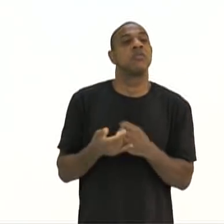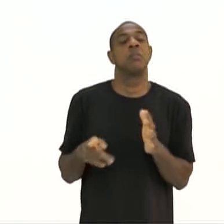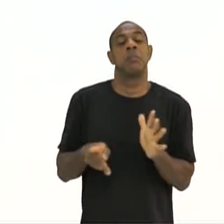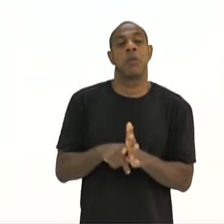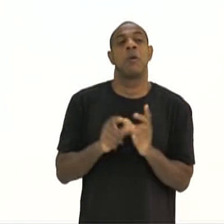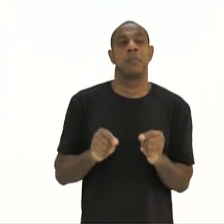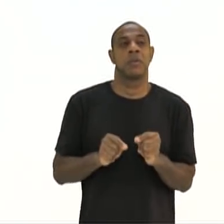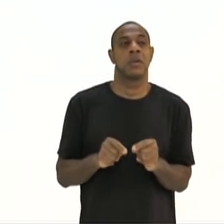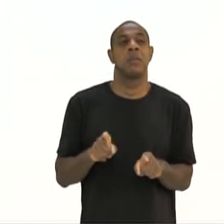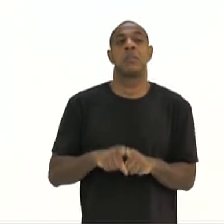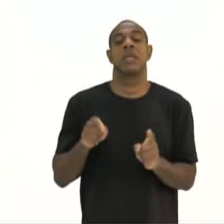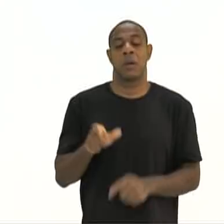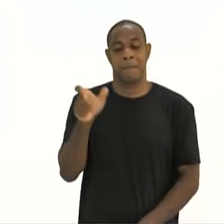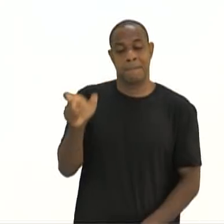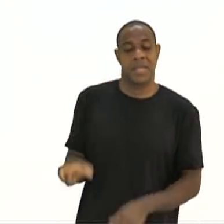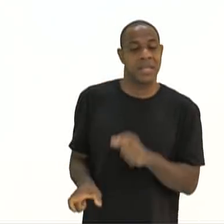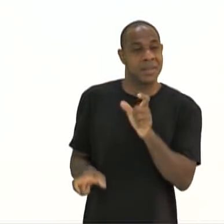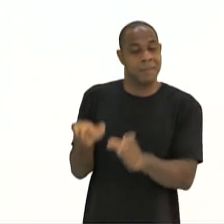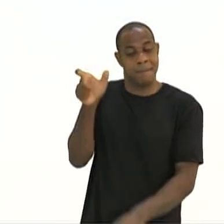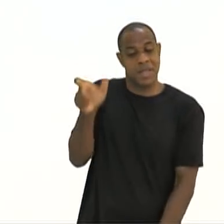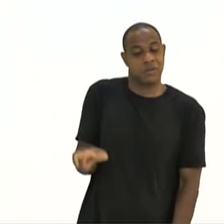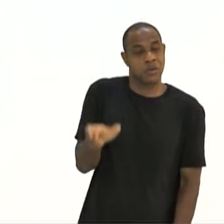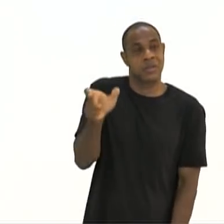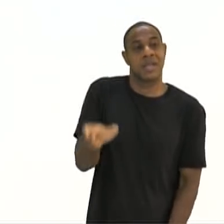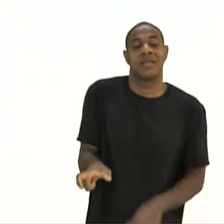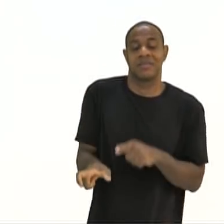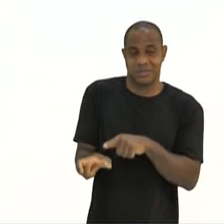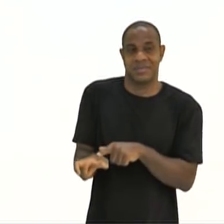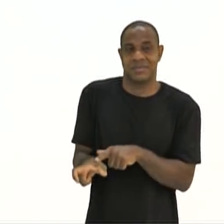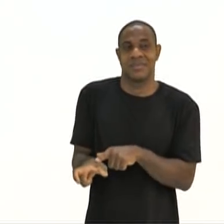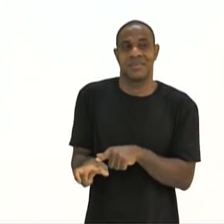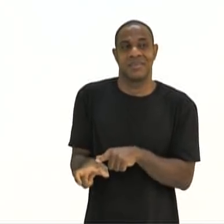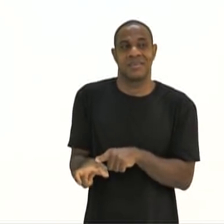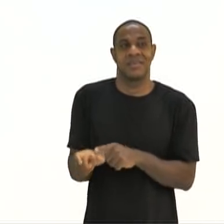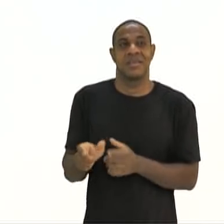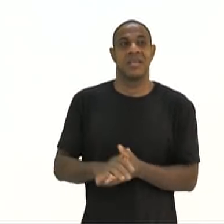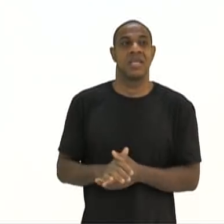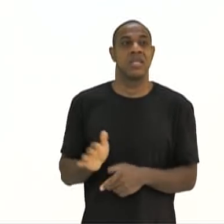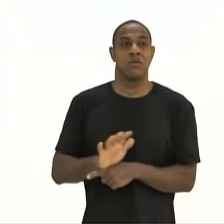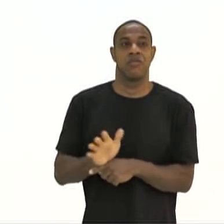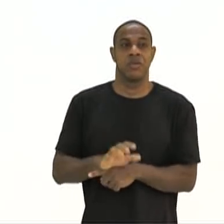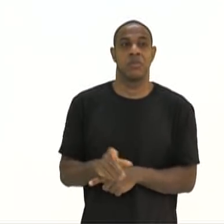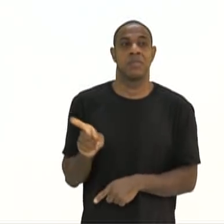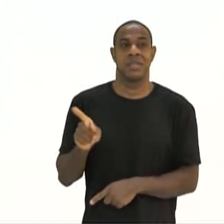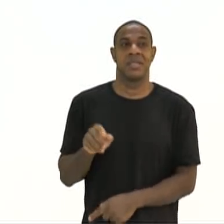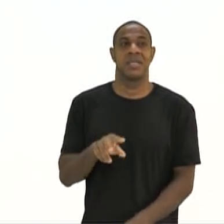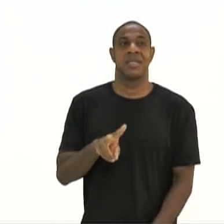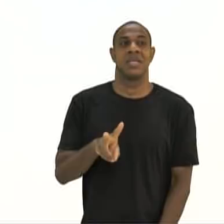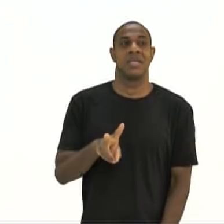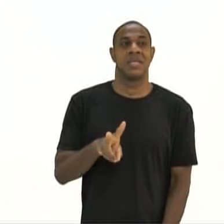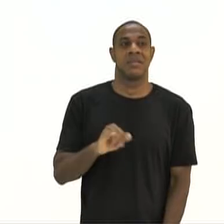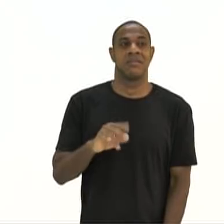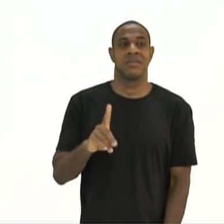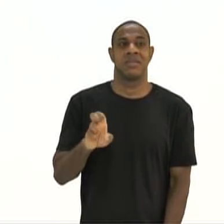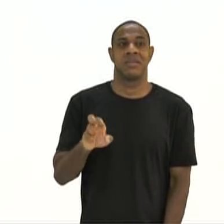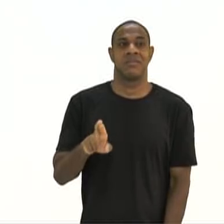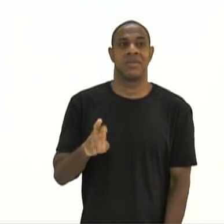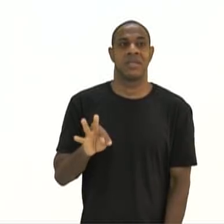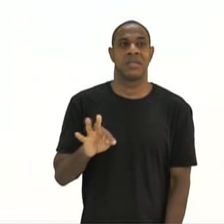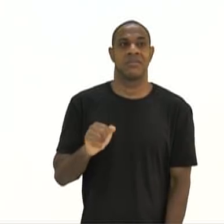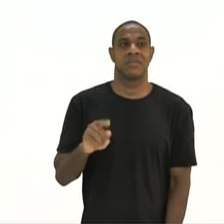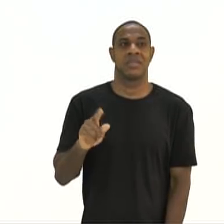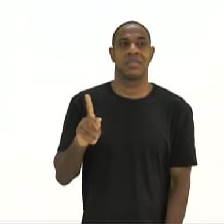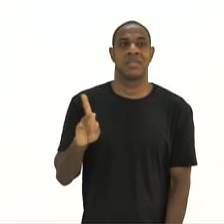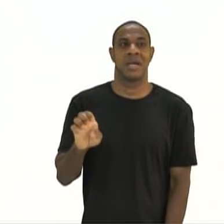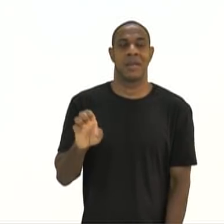viram personagens desse filme, né? E o filme, Divertidamente, ele também traz a palavra escrita de uma